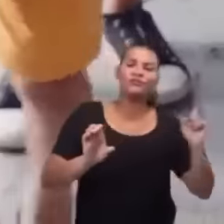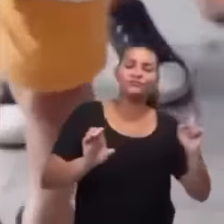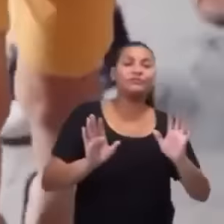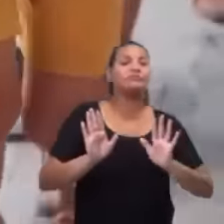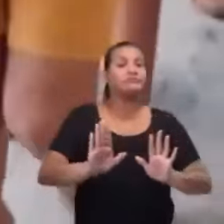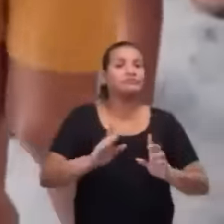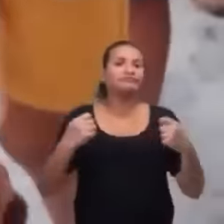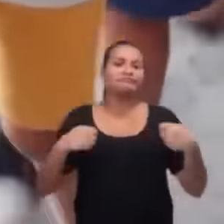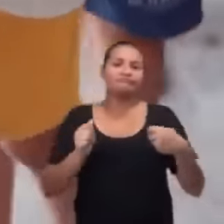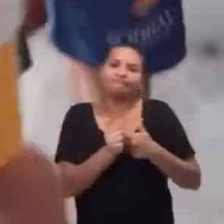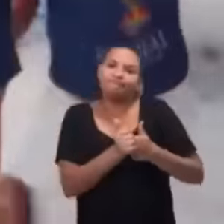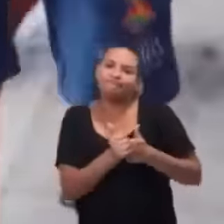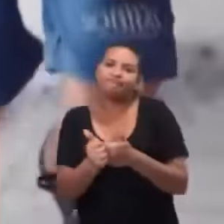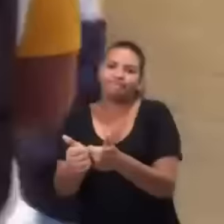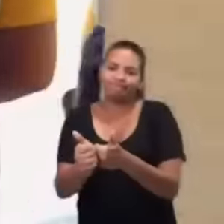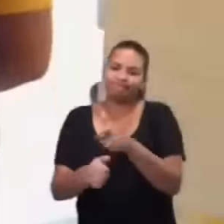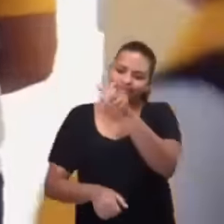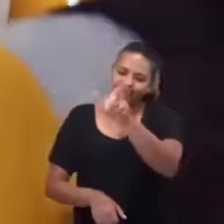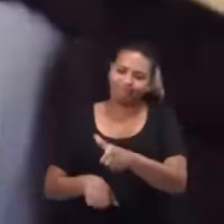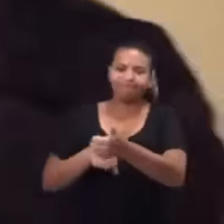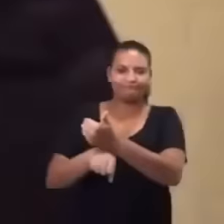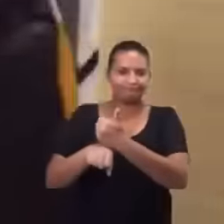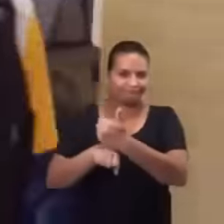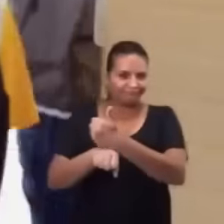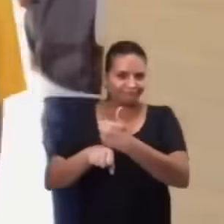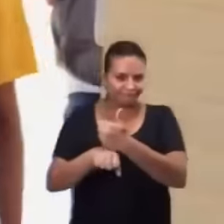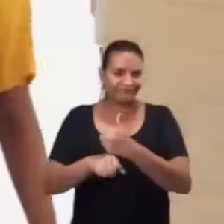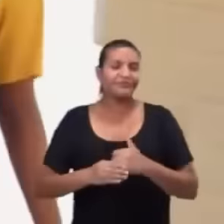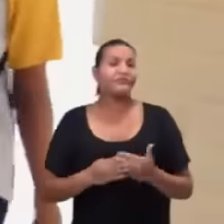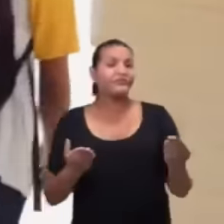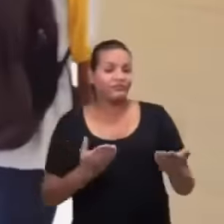esses profissionais quando eles chegam lá nas escolas. O